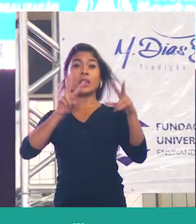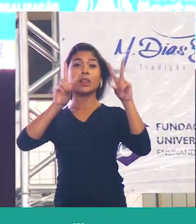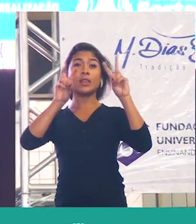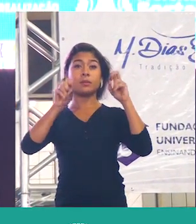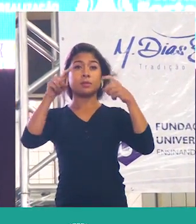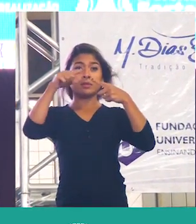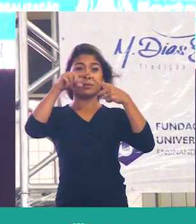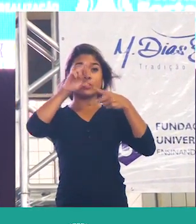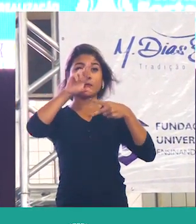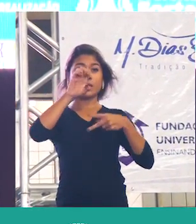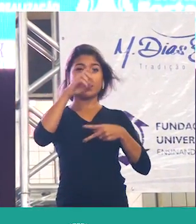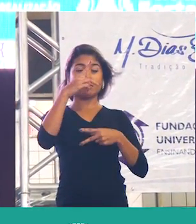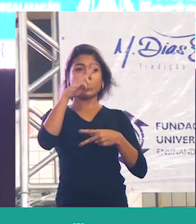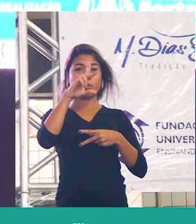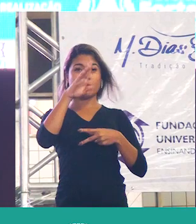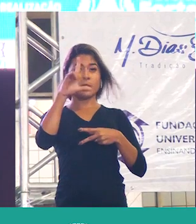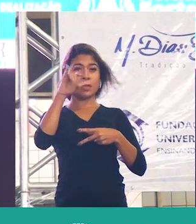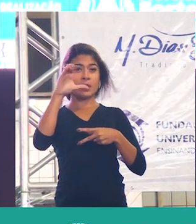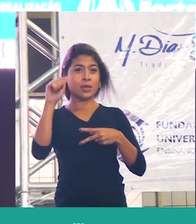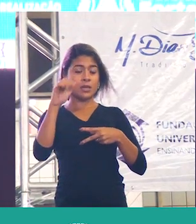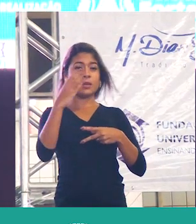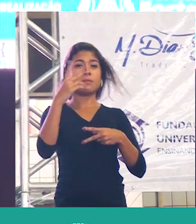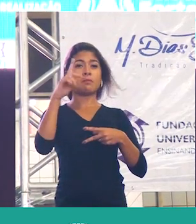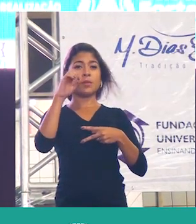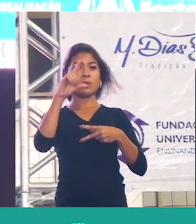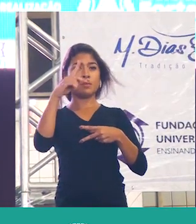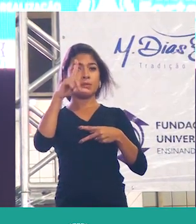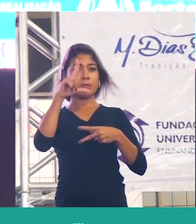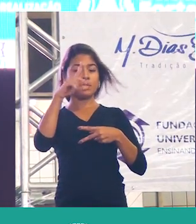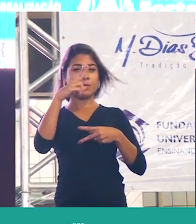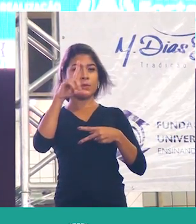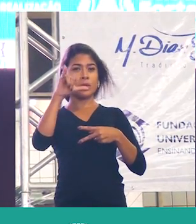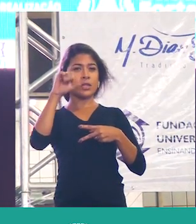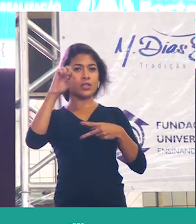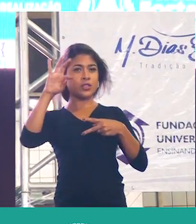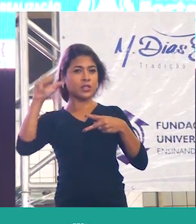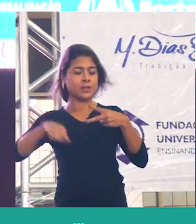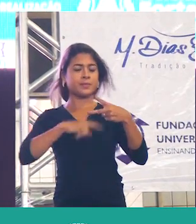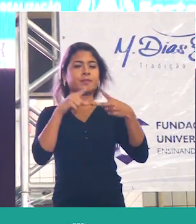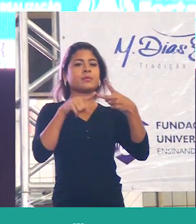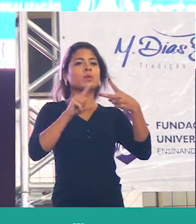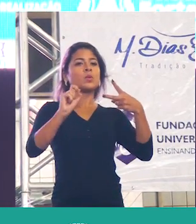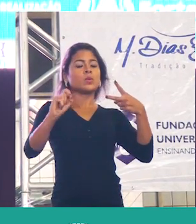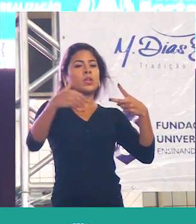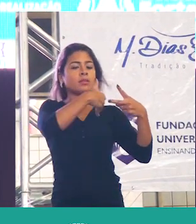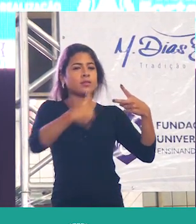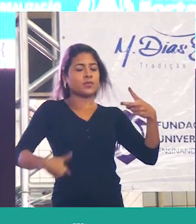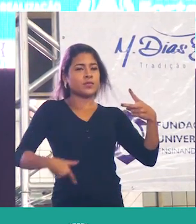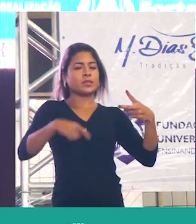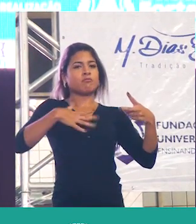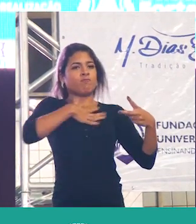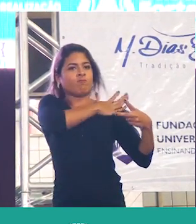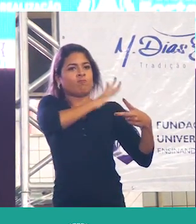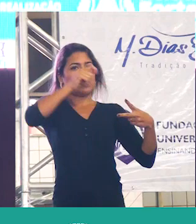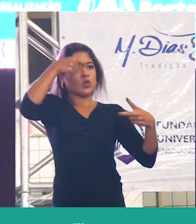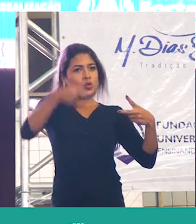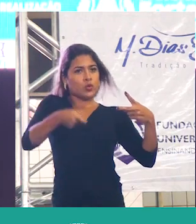República Populista e ao regime militar, que são dois assuntos que têm um